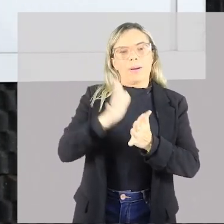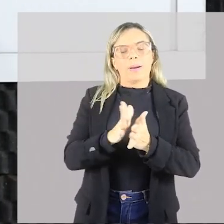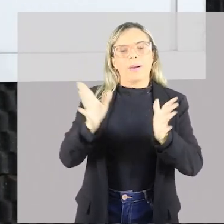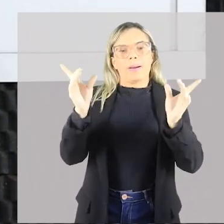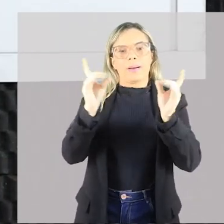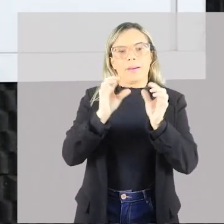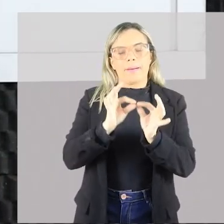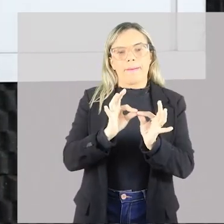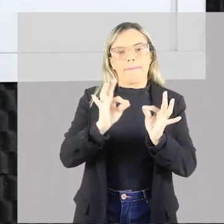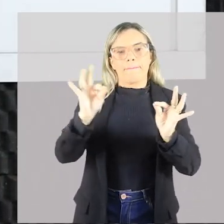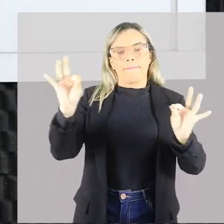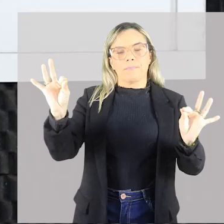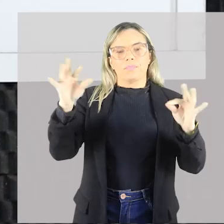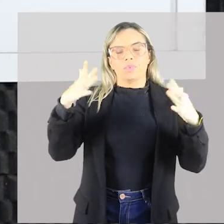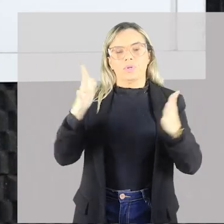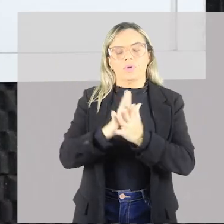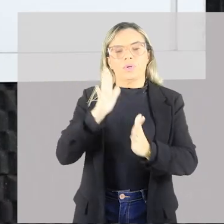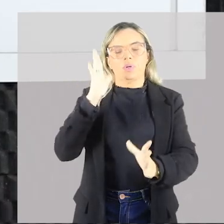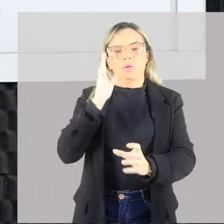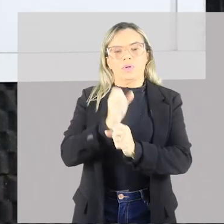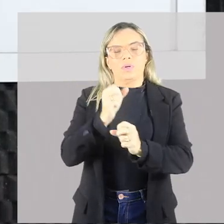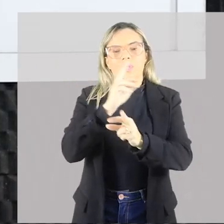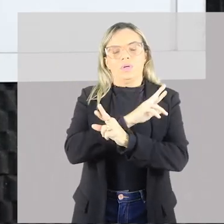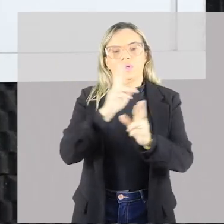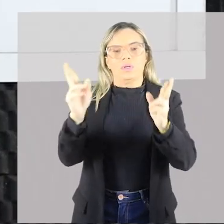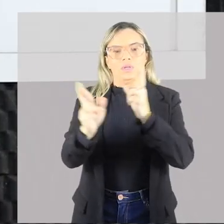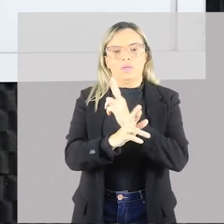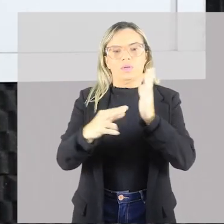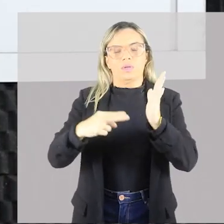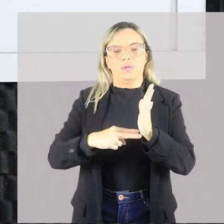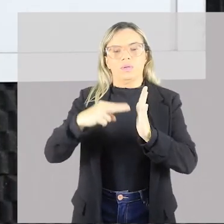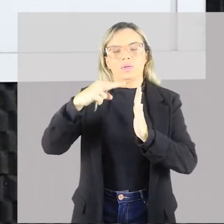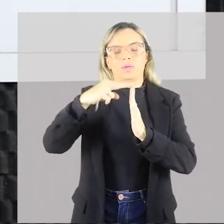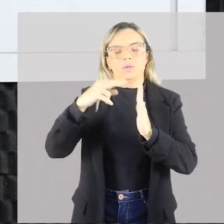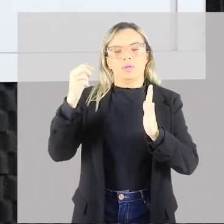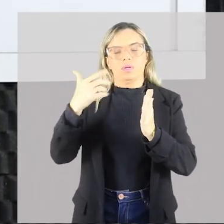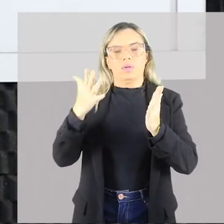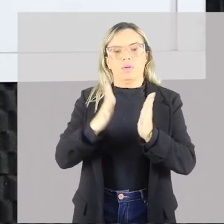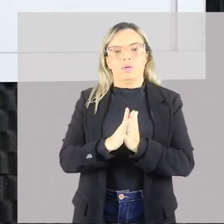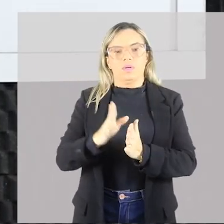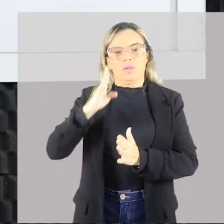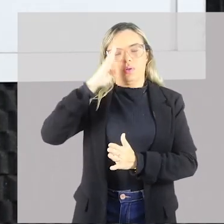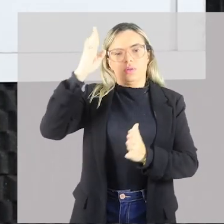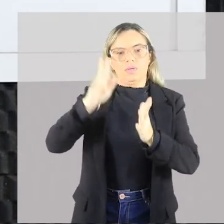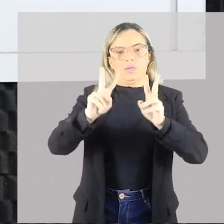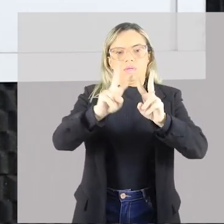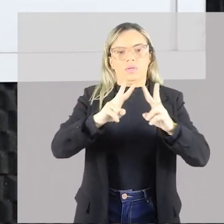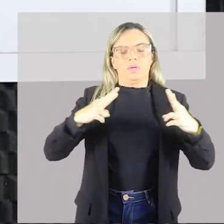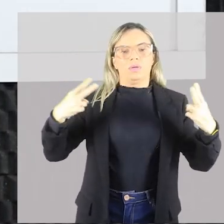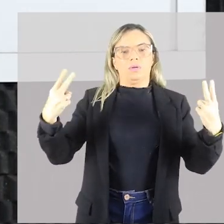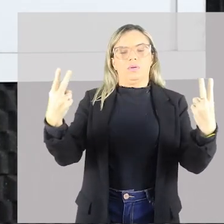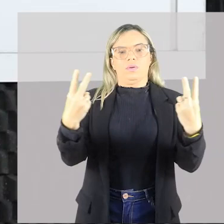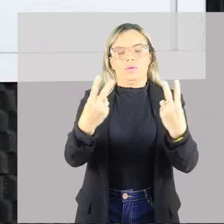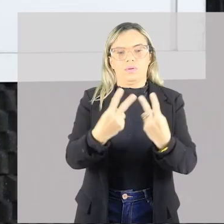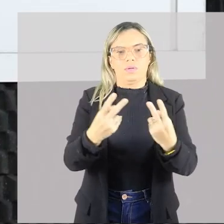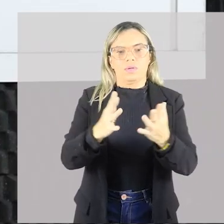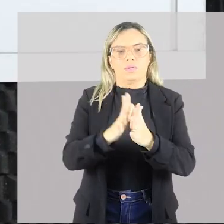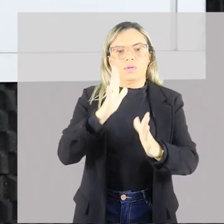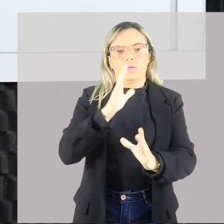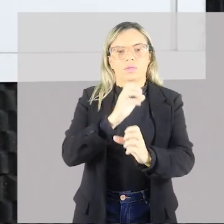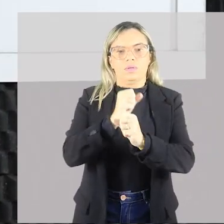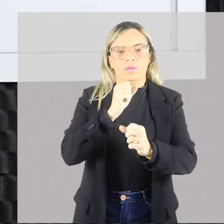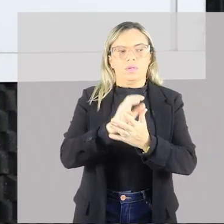preciso, né, para fazer os cálculos envolvendo essa figura? Turma, principalmente volume, né, para calcular